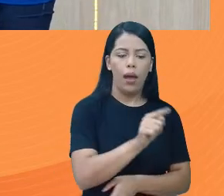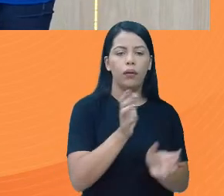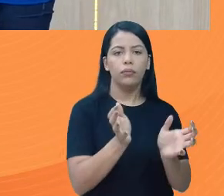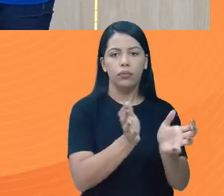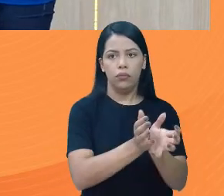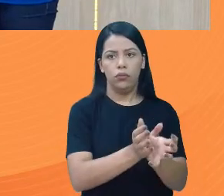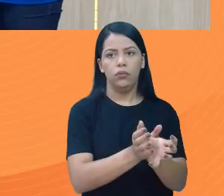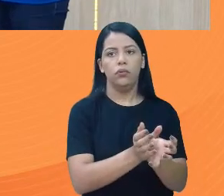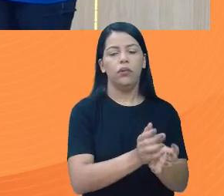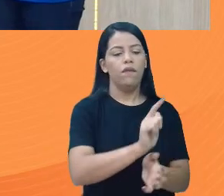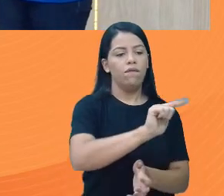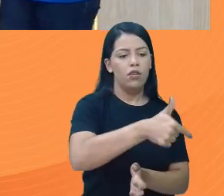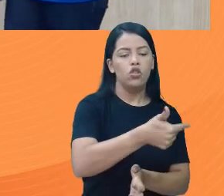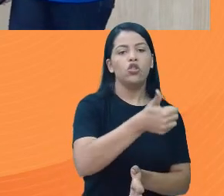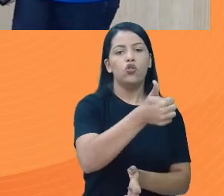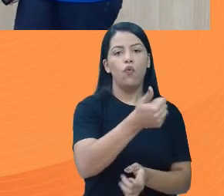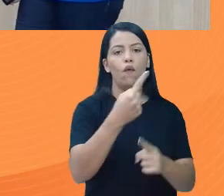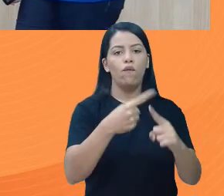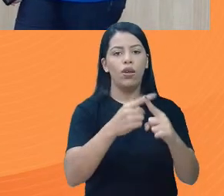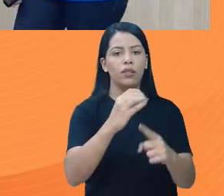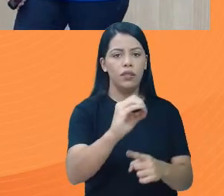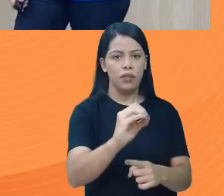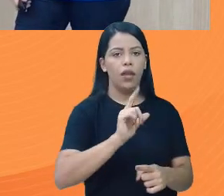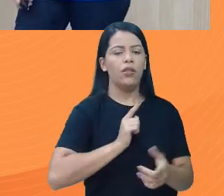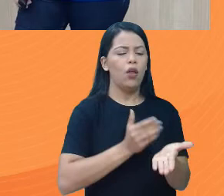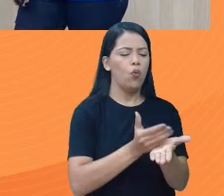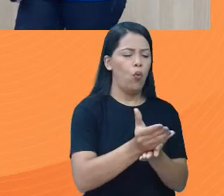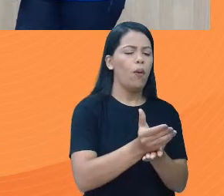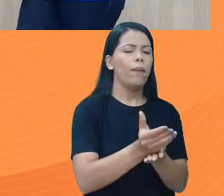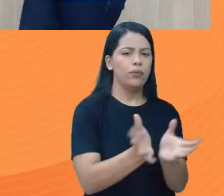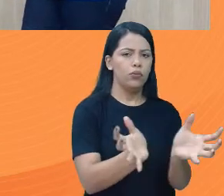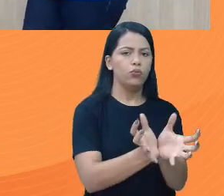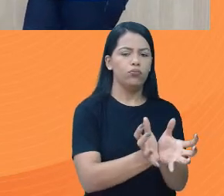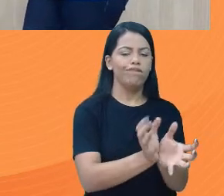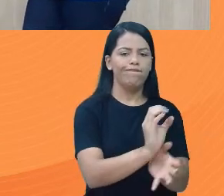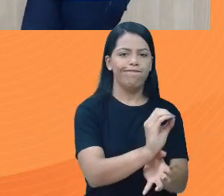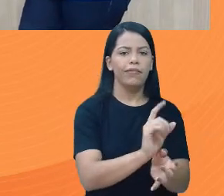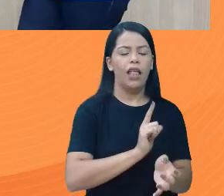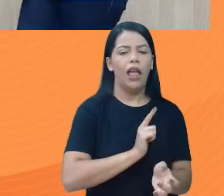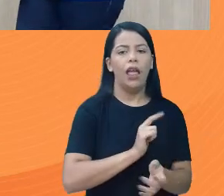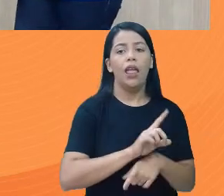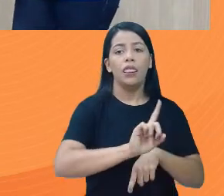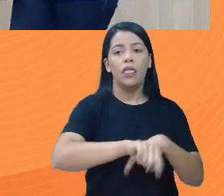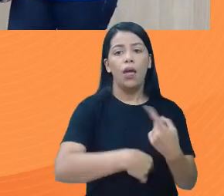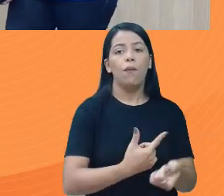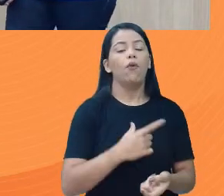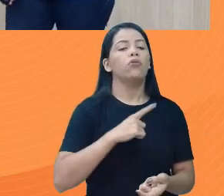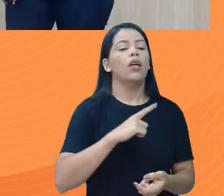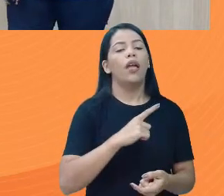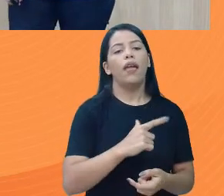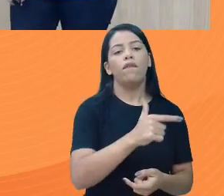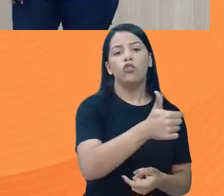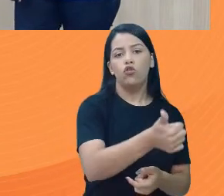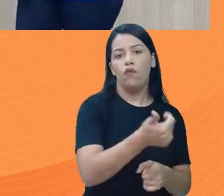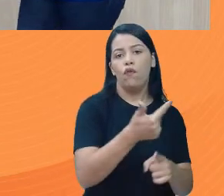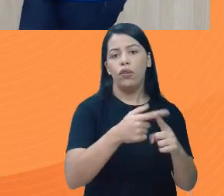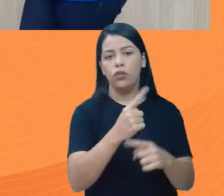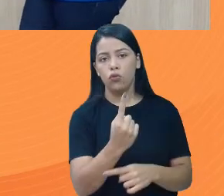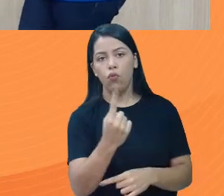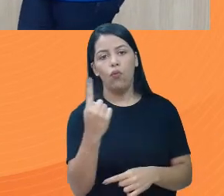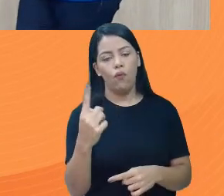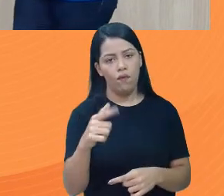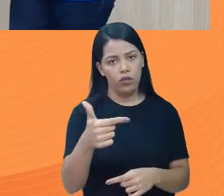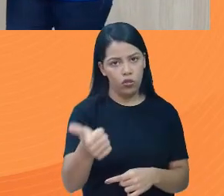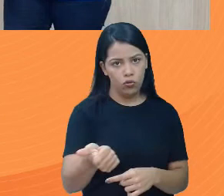21 vezes 0, a gente tem o 0 lá no comecinho do conjunto dos múltiplos. Depois a gente tem 21 vezes 1, dá o 21.